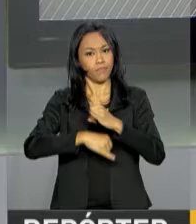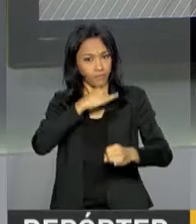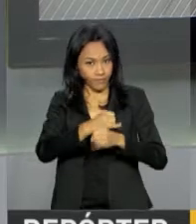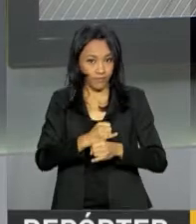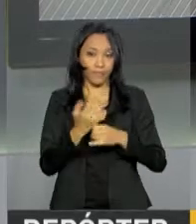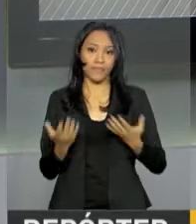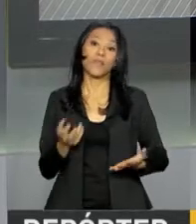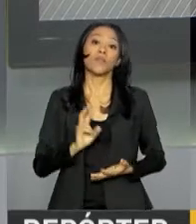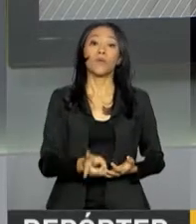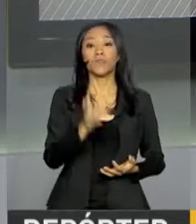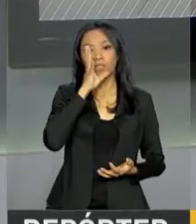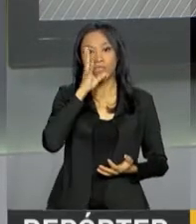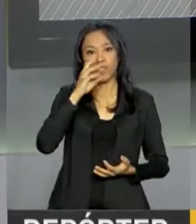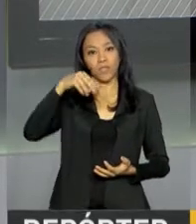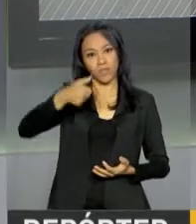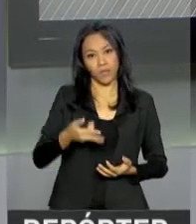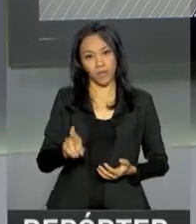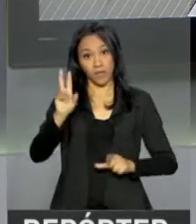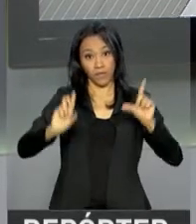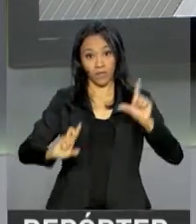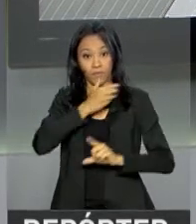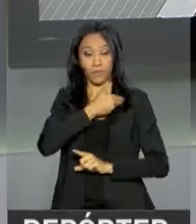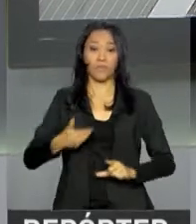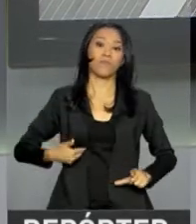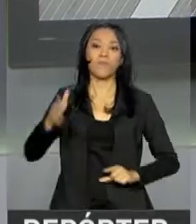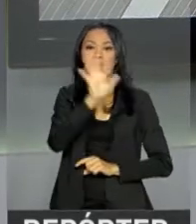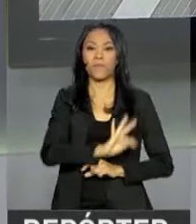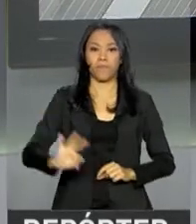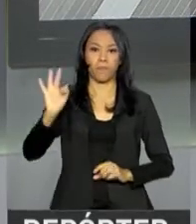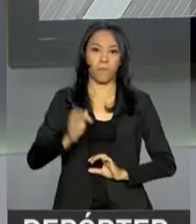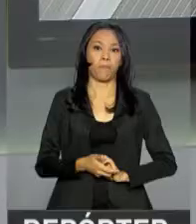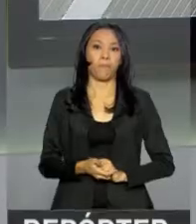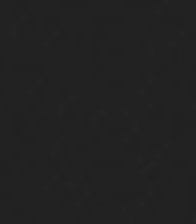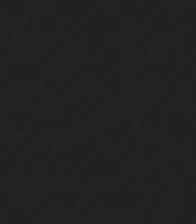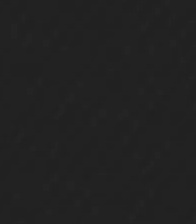nbr na internet continue com a gente na nbr a tv do governo federal